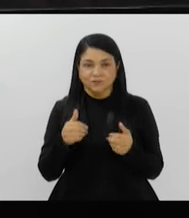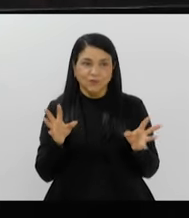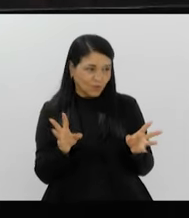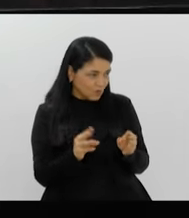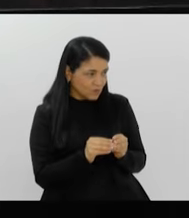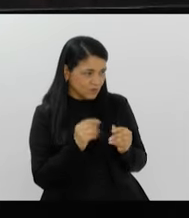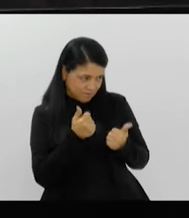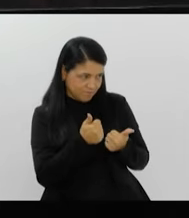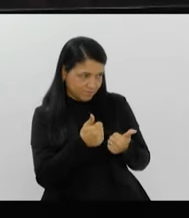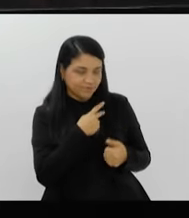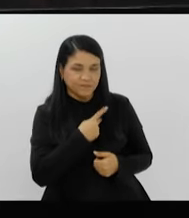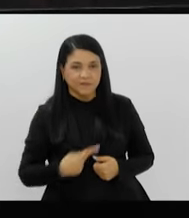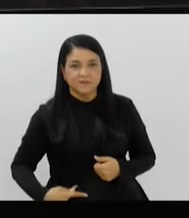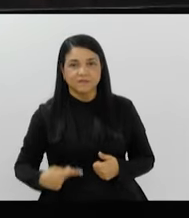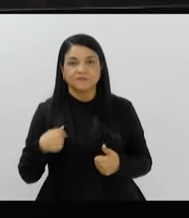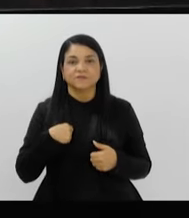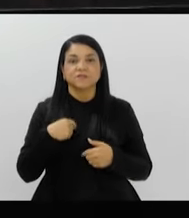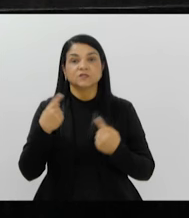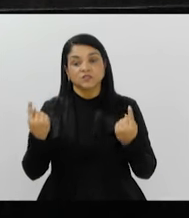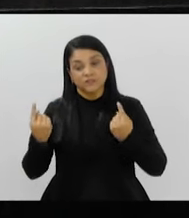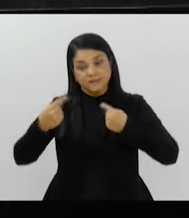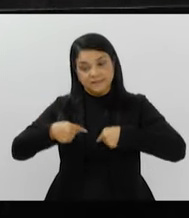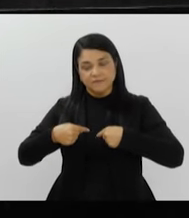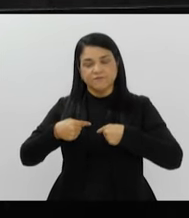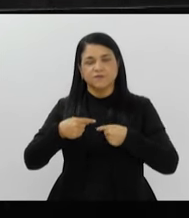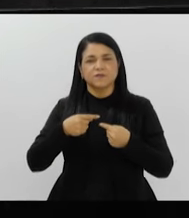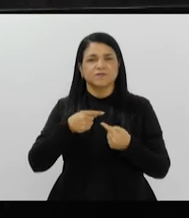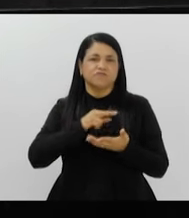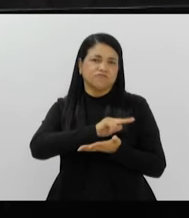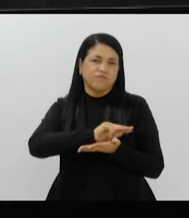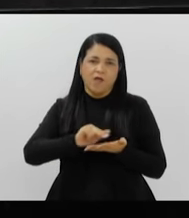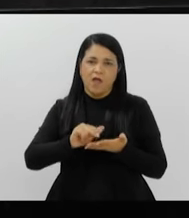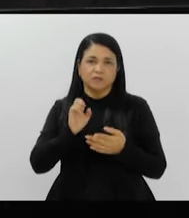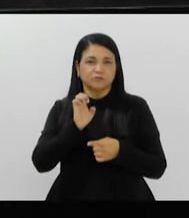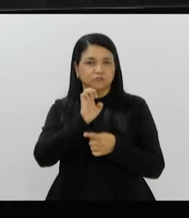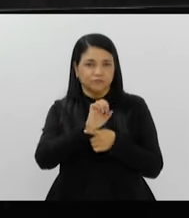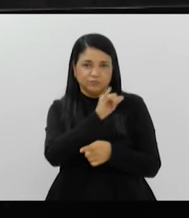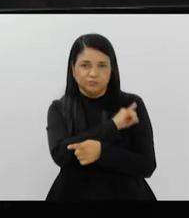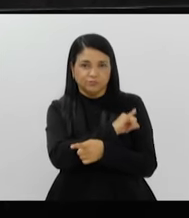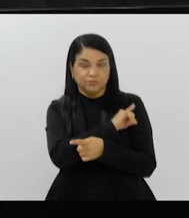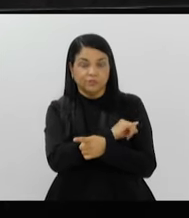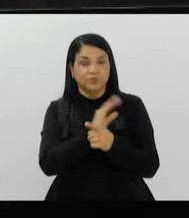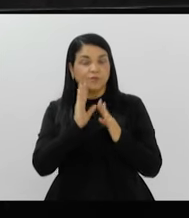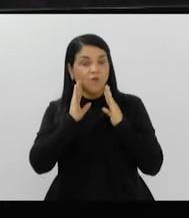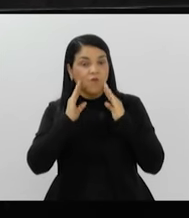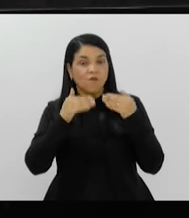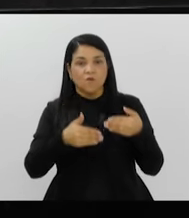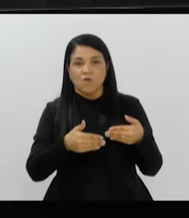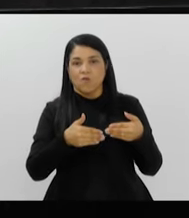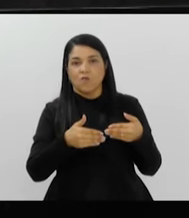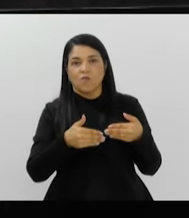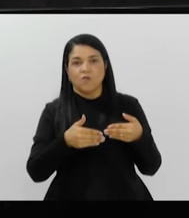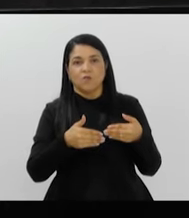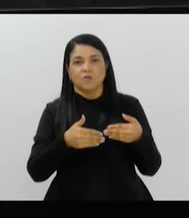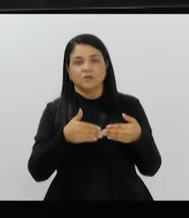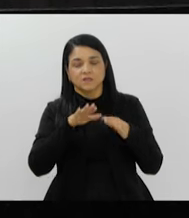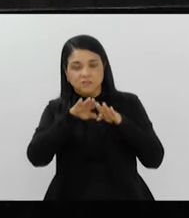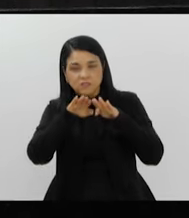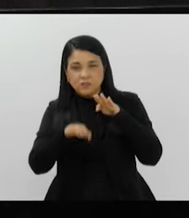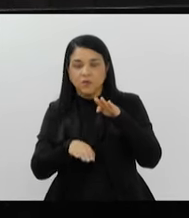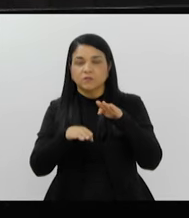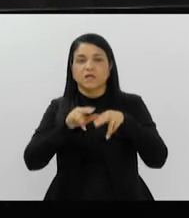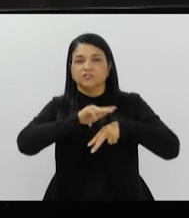concluindo, presidenta, que são muitos os desafios enfrentados no Estado do Rio de Janeiro no que diz respeito à desigualdade